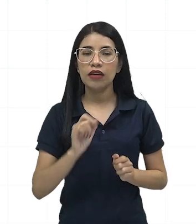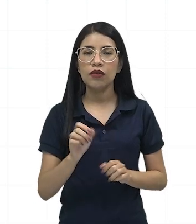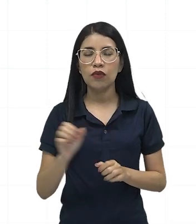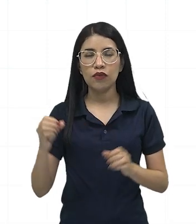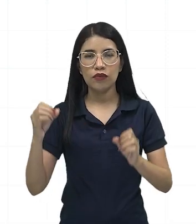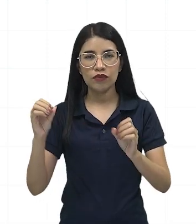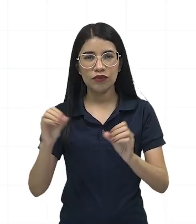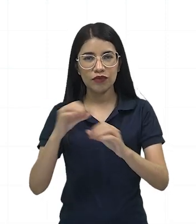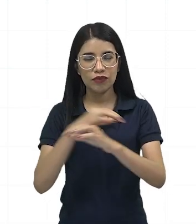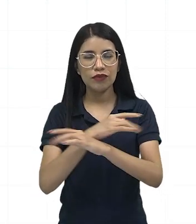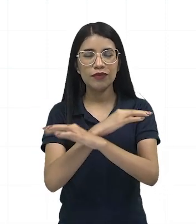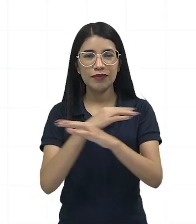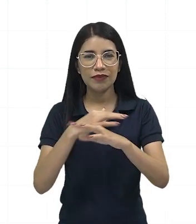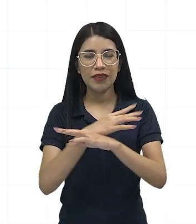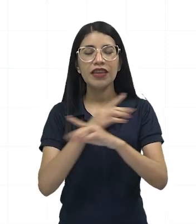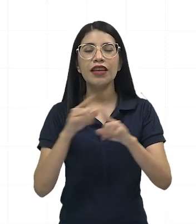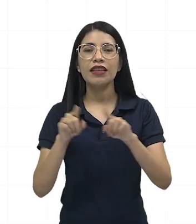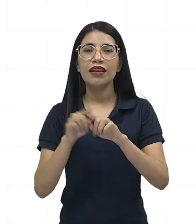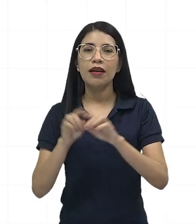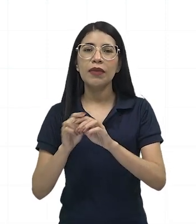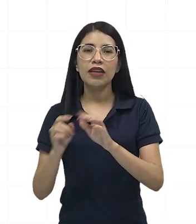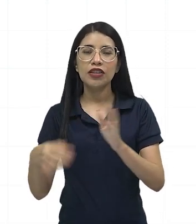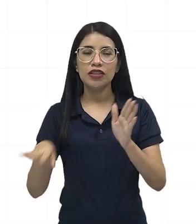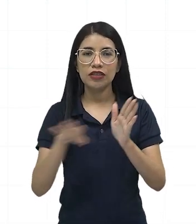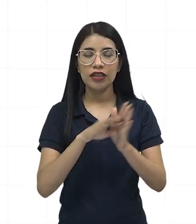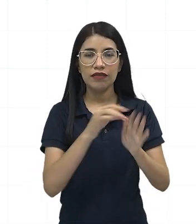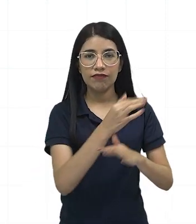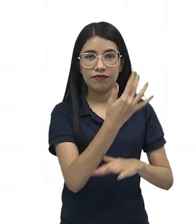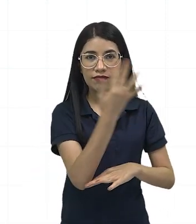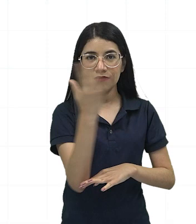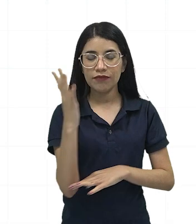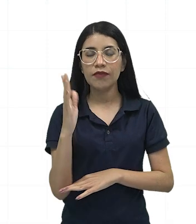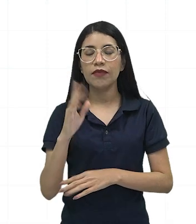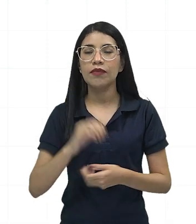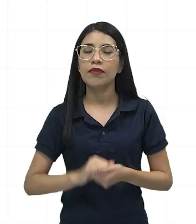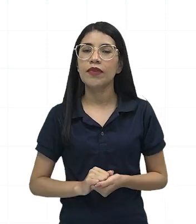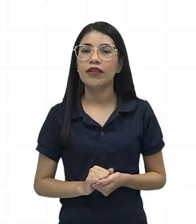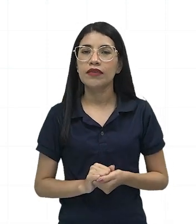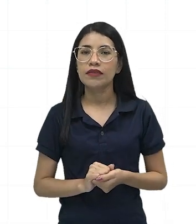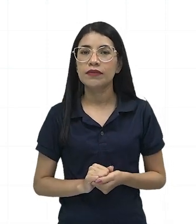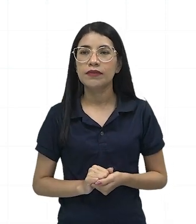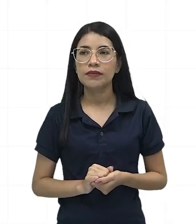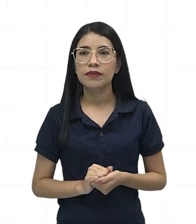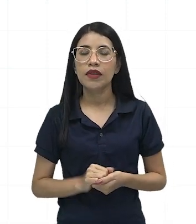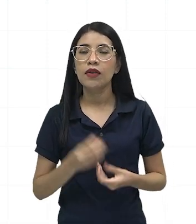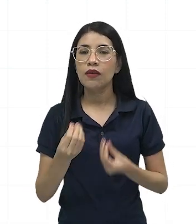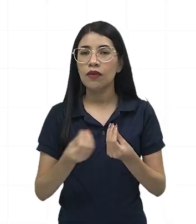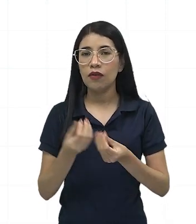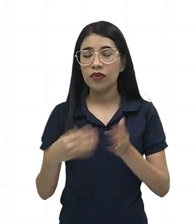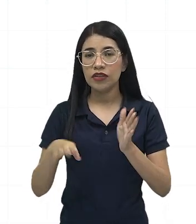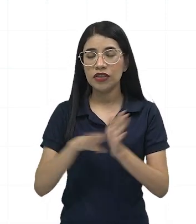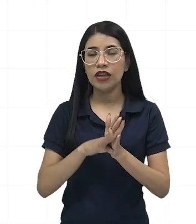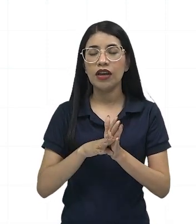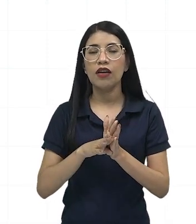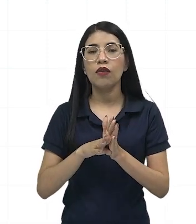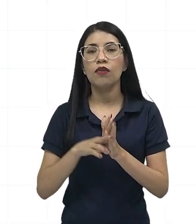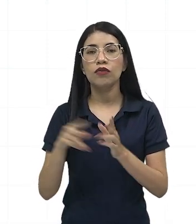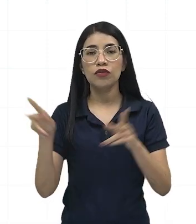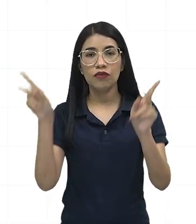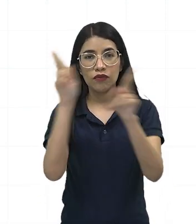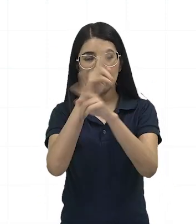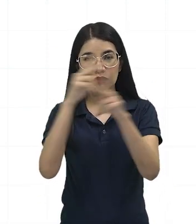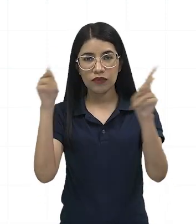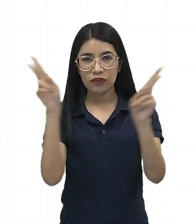Oceano Atlântico, que é trazido para a floresta, né? Essa metade é trazida por meio da força dos ventos